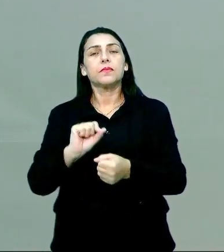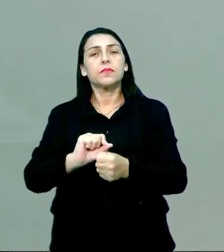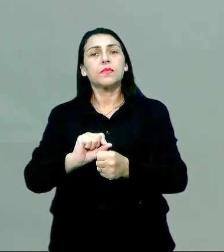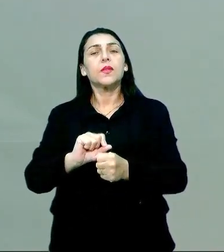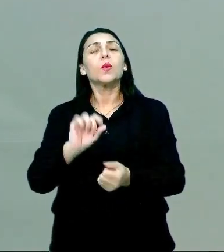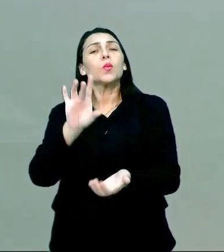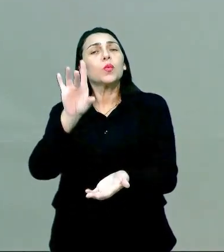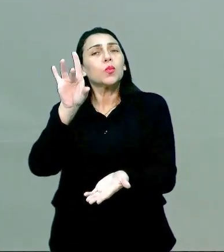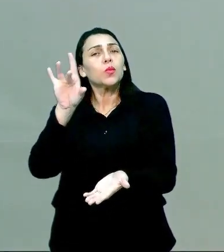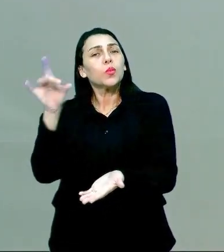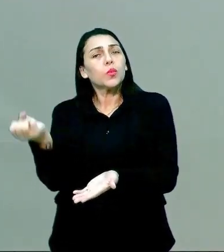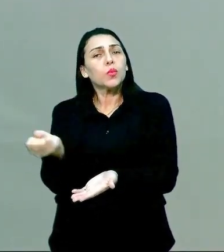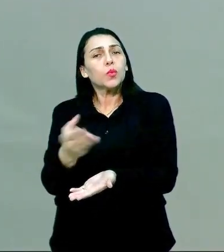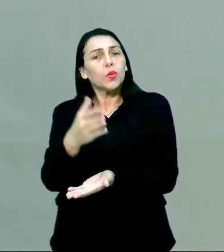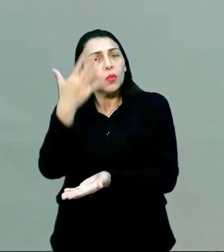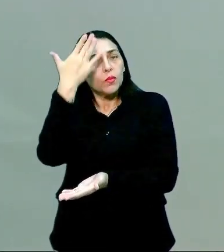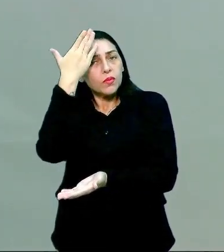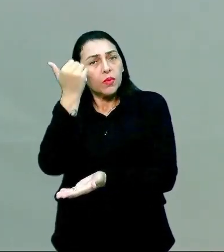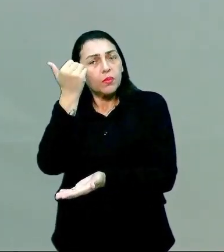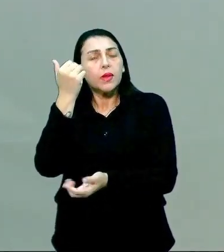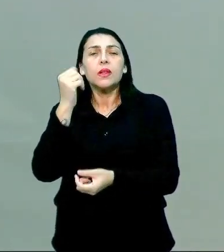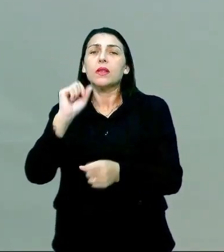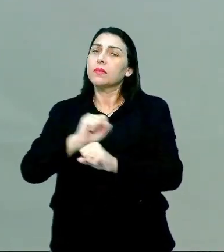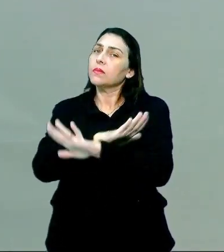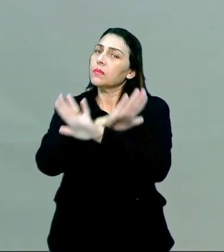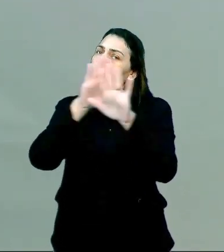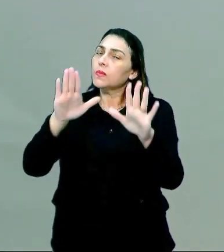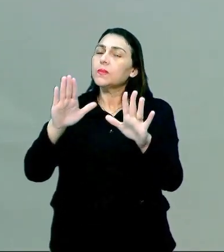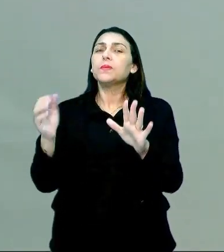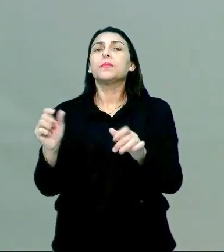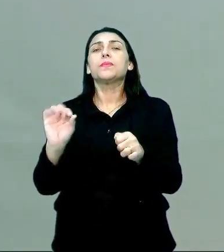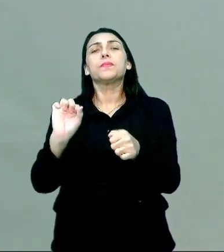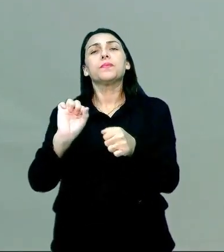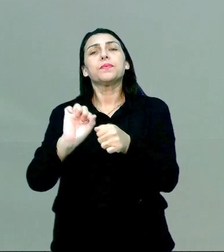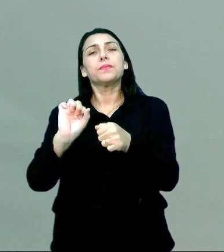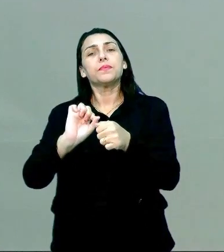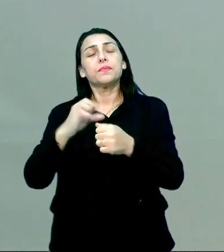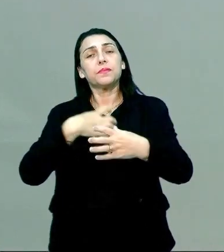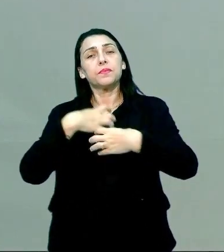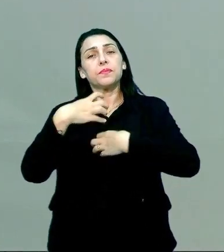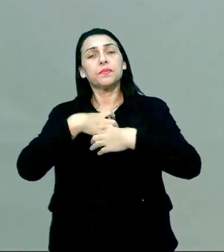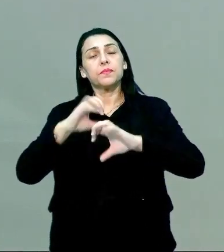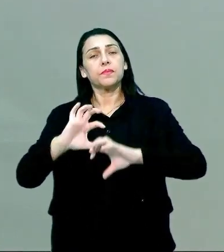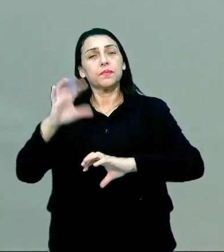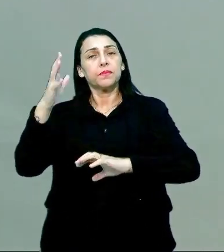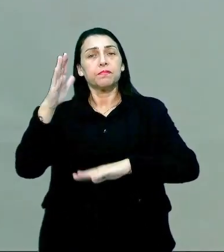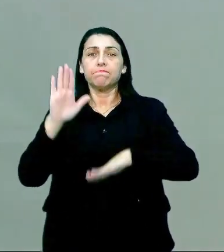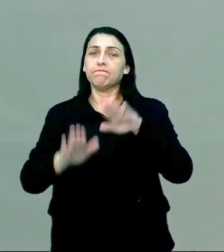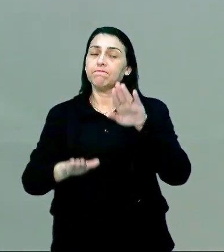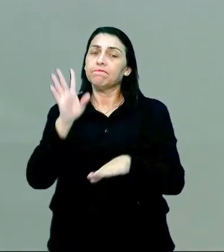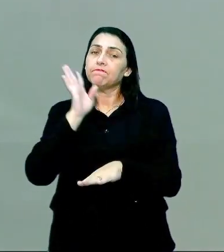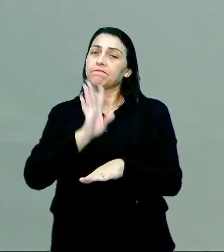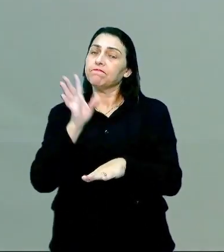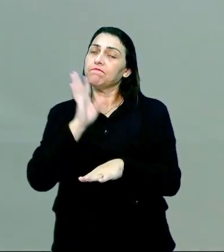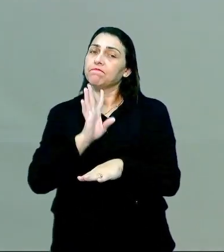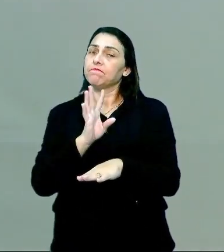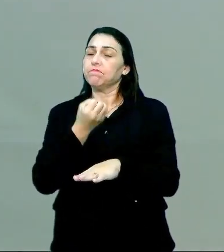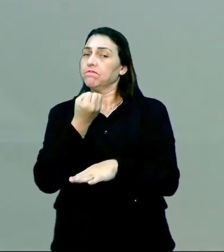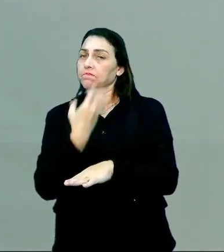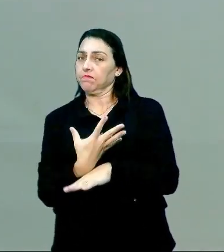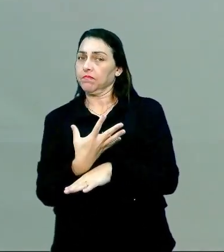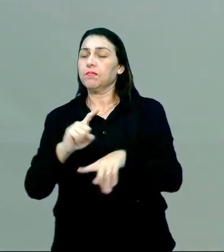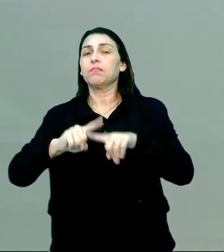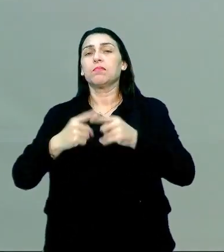consolidado um novo saber. É claro que a forma com que isso acontece, às vezes ela não é legal, ela é impositiva. Nós